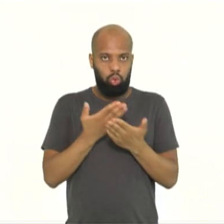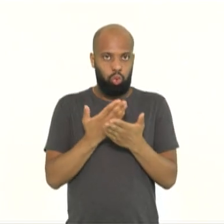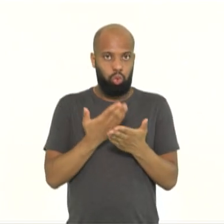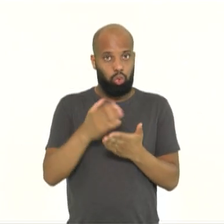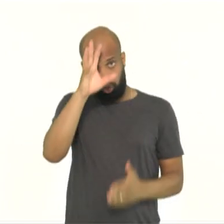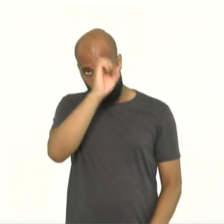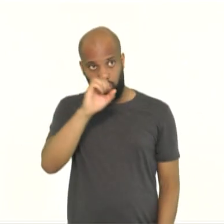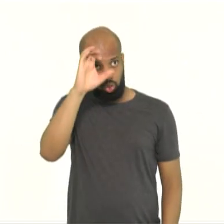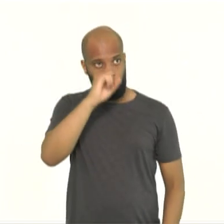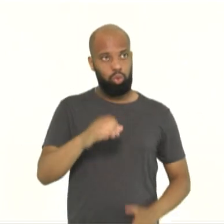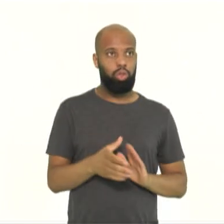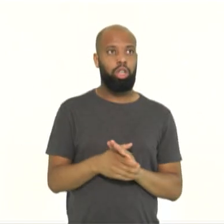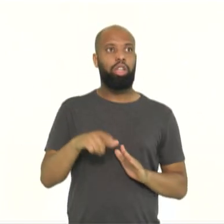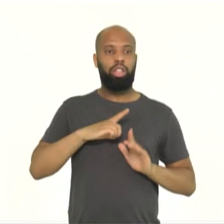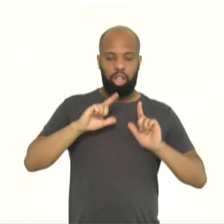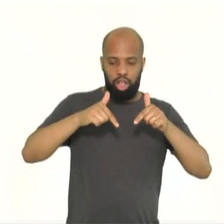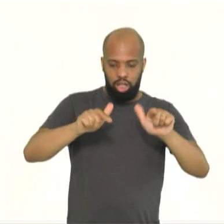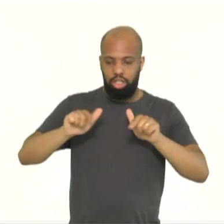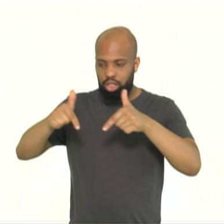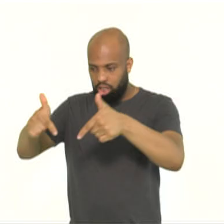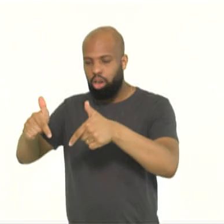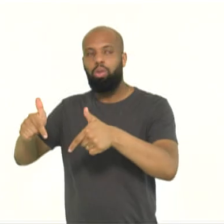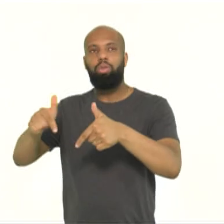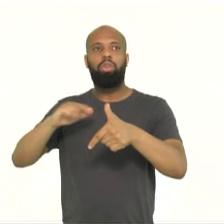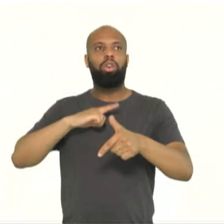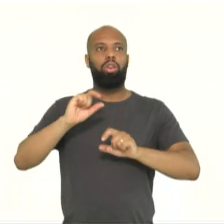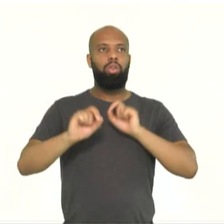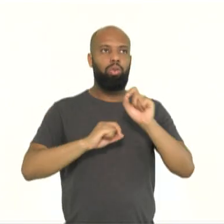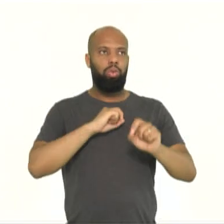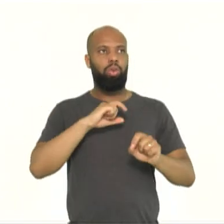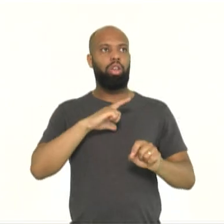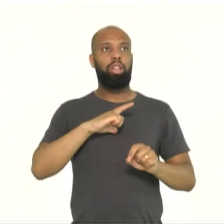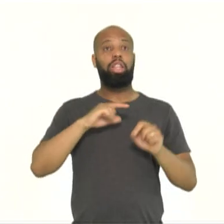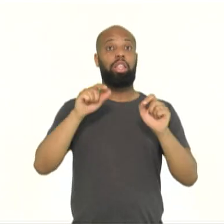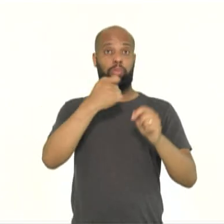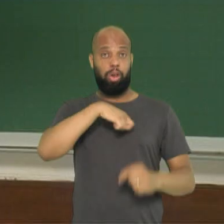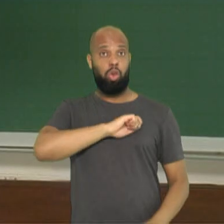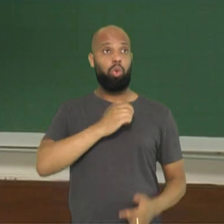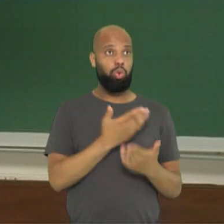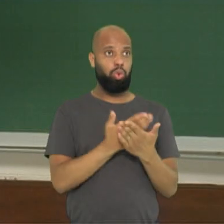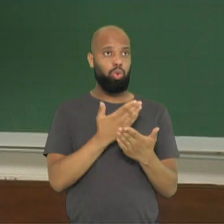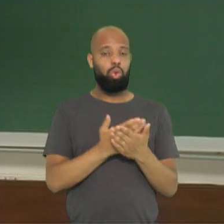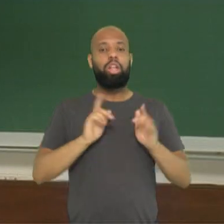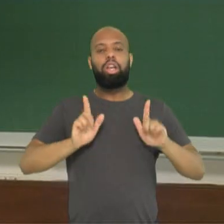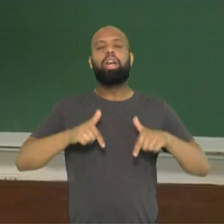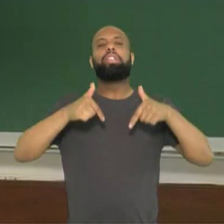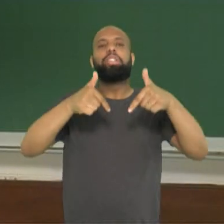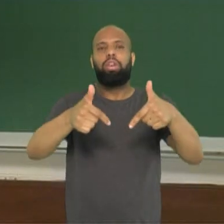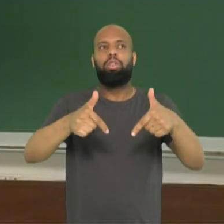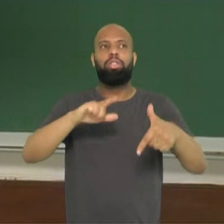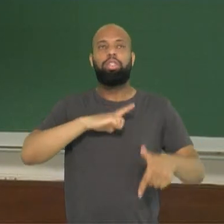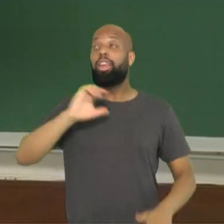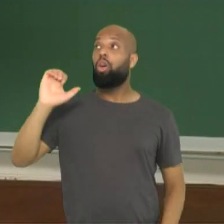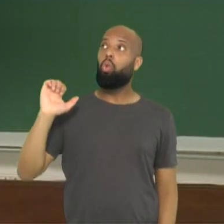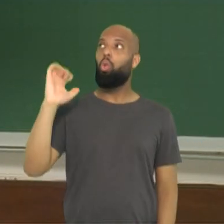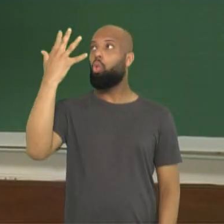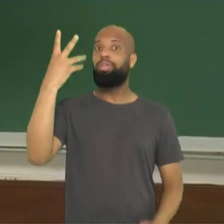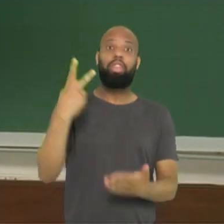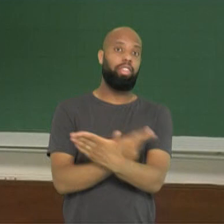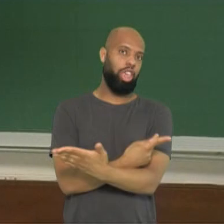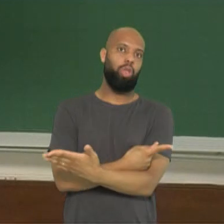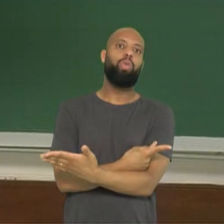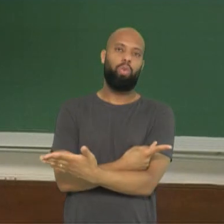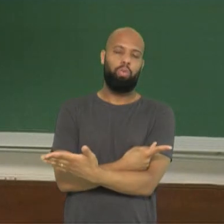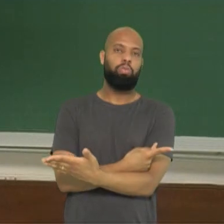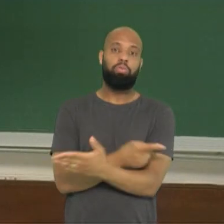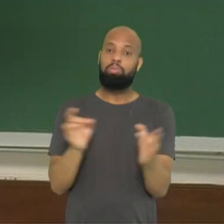estudado hoje, acciones em progresso em espanhol. Então, são aquelas ações que estão acontecendo, que